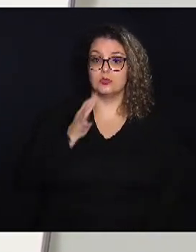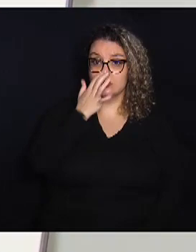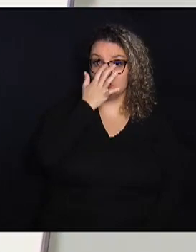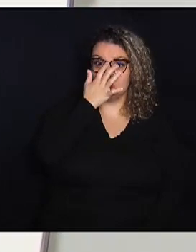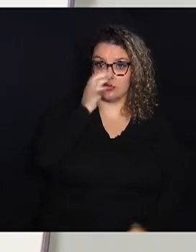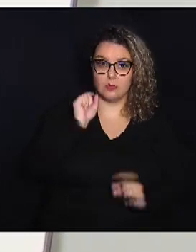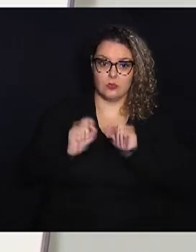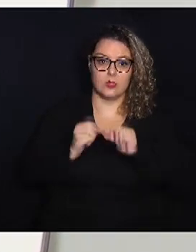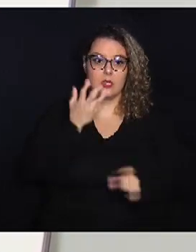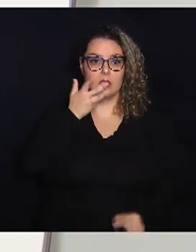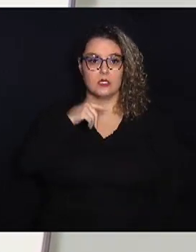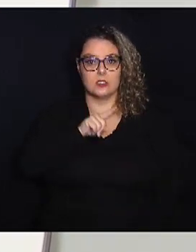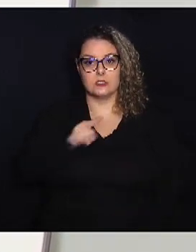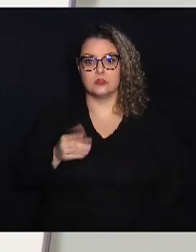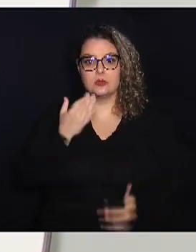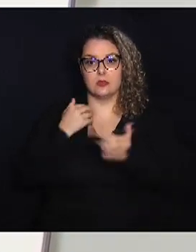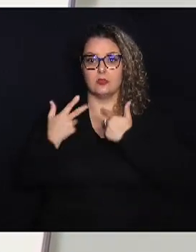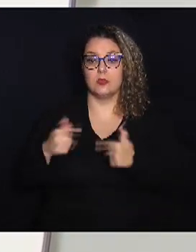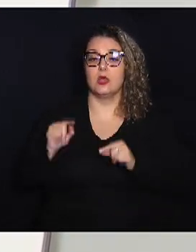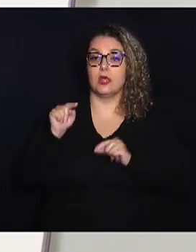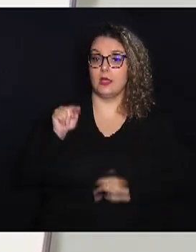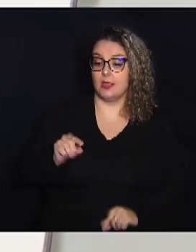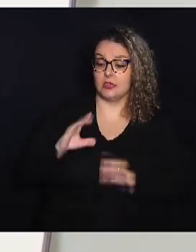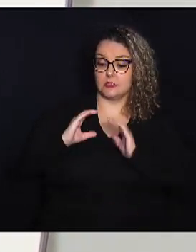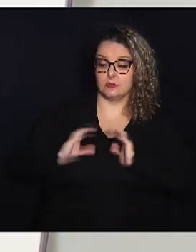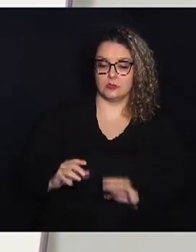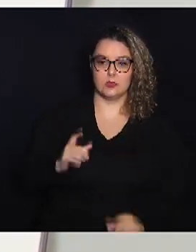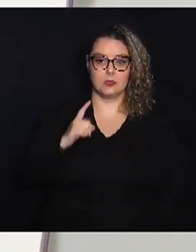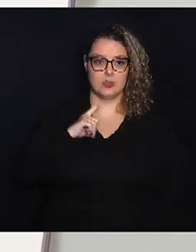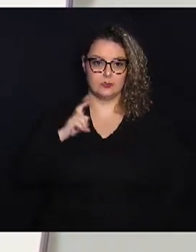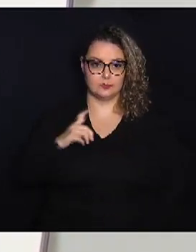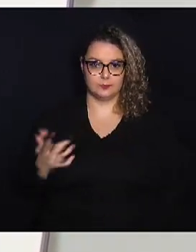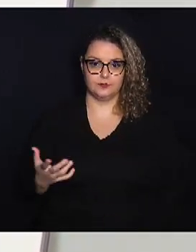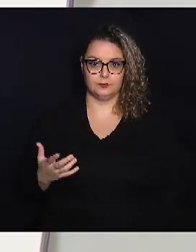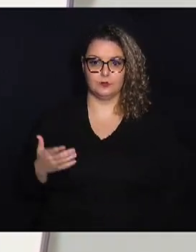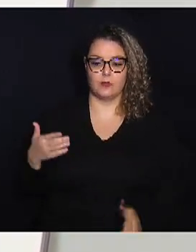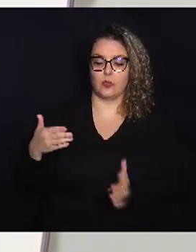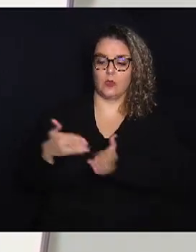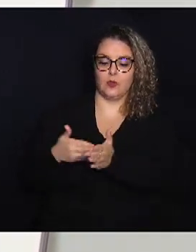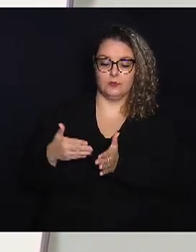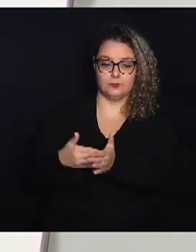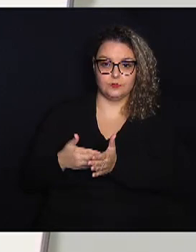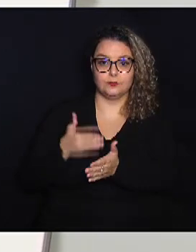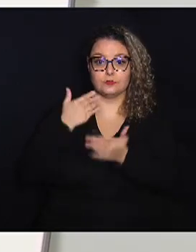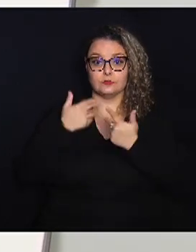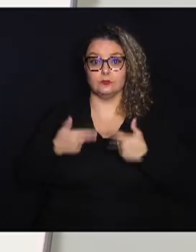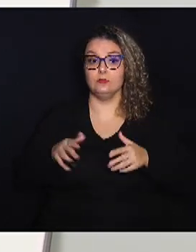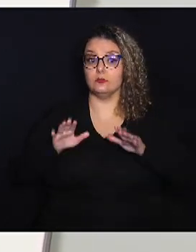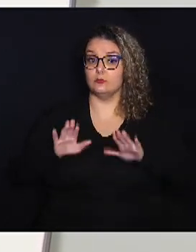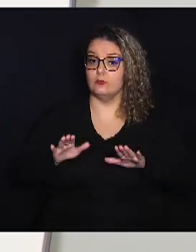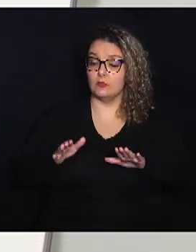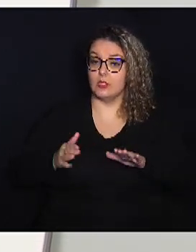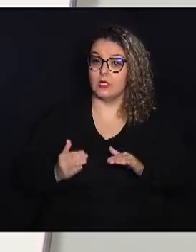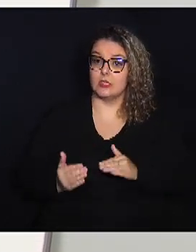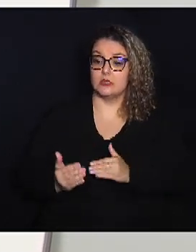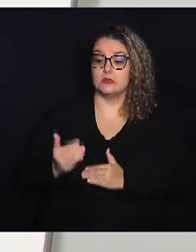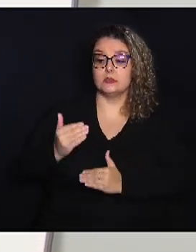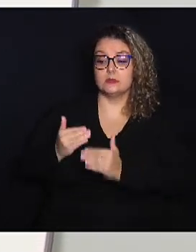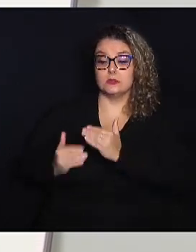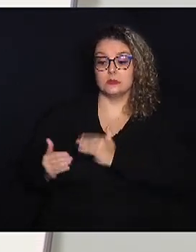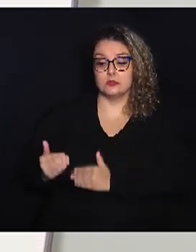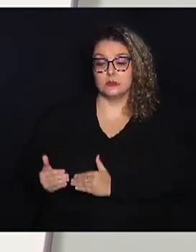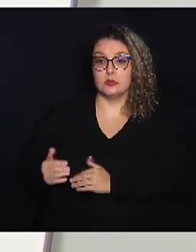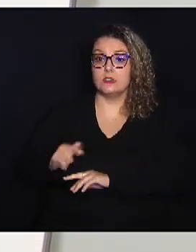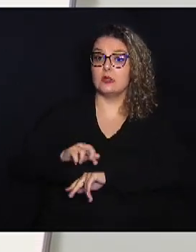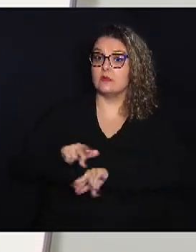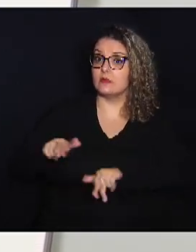come, né? Então, é esse o comportamento que a gente tem. A restrição alimentar, mas embaixo disso tem uma